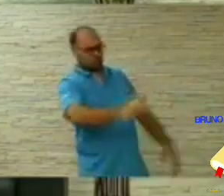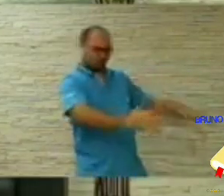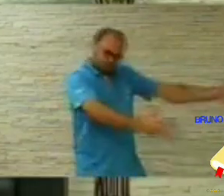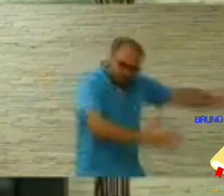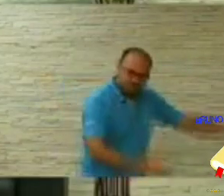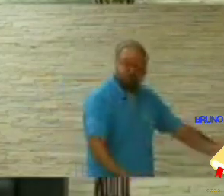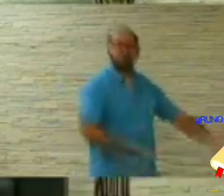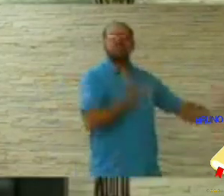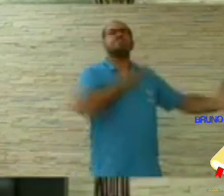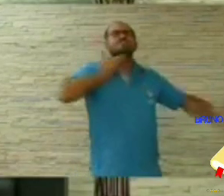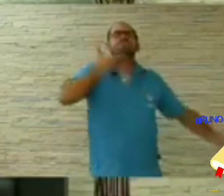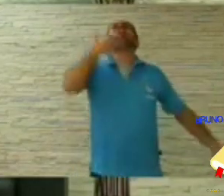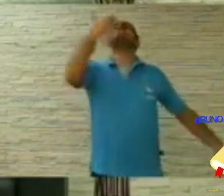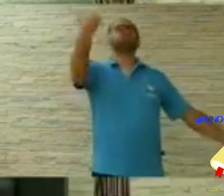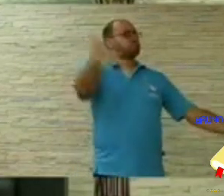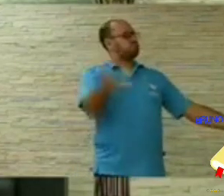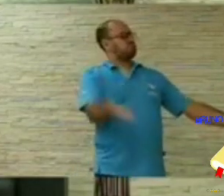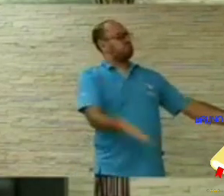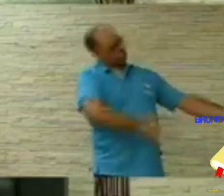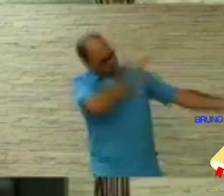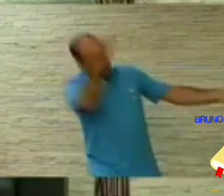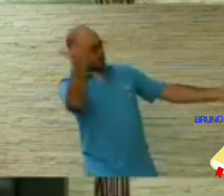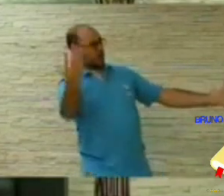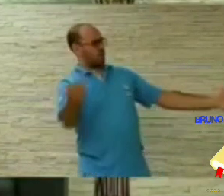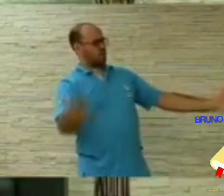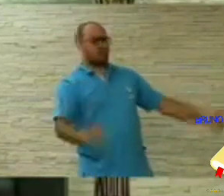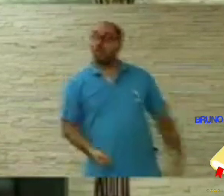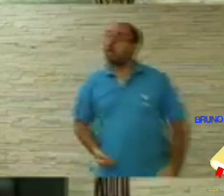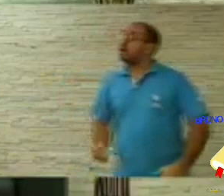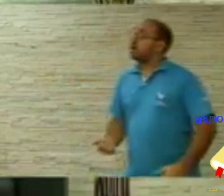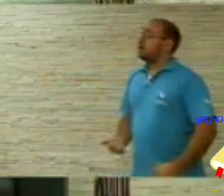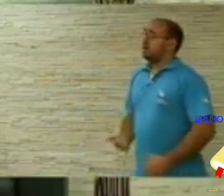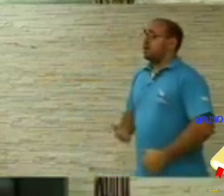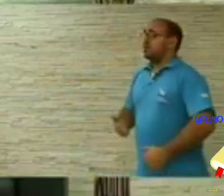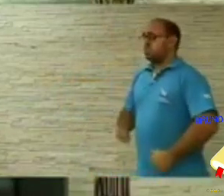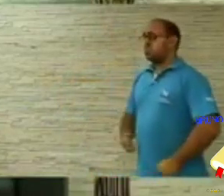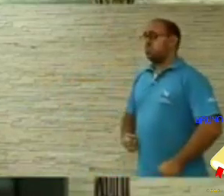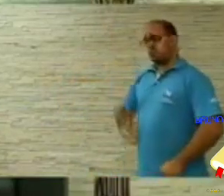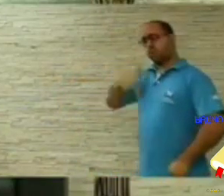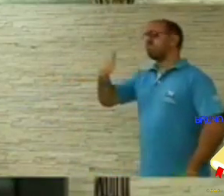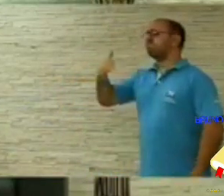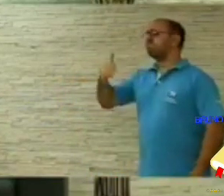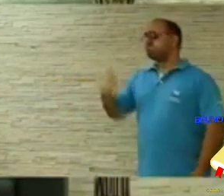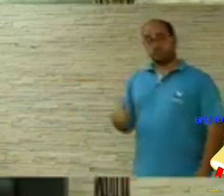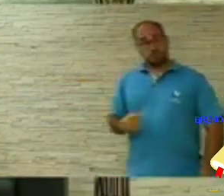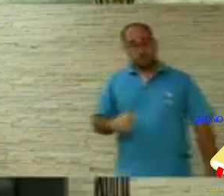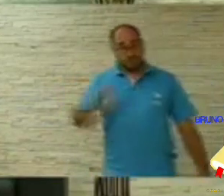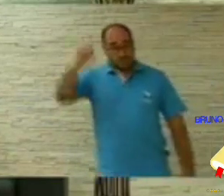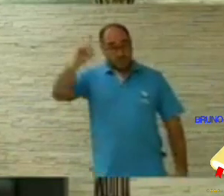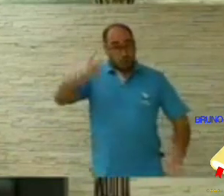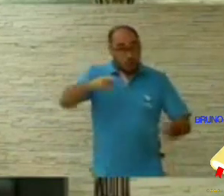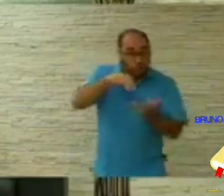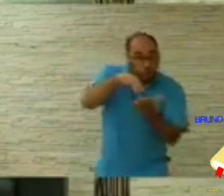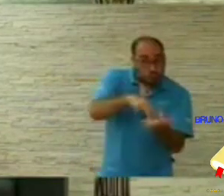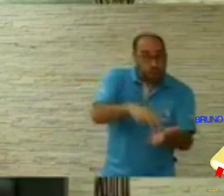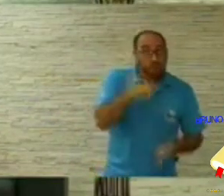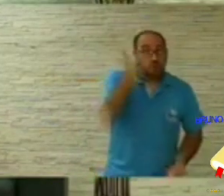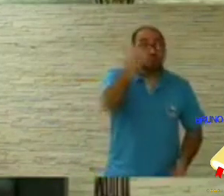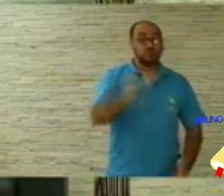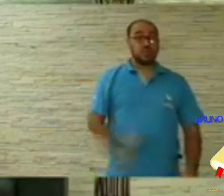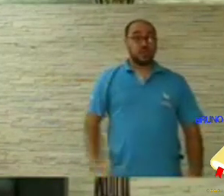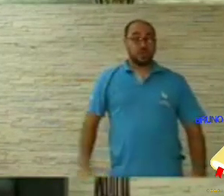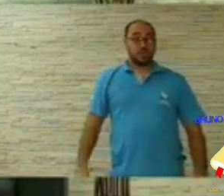de Jesus. Quando as suas forças acabarem, Deus ergue você e te fortalece